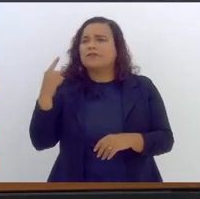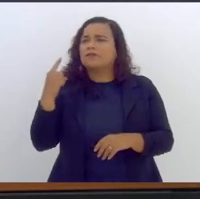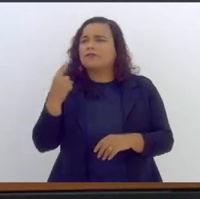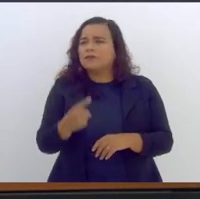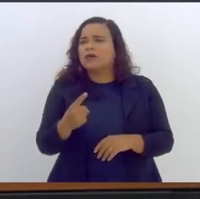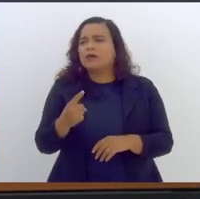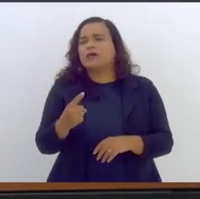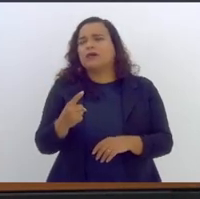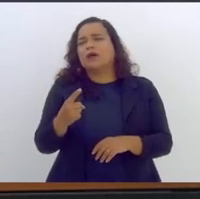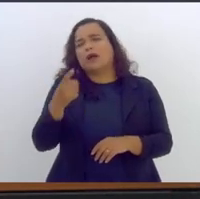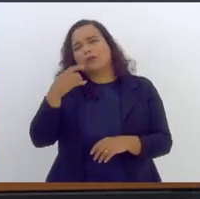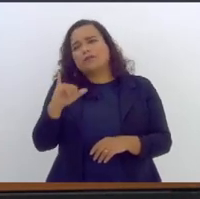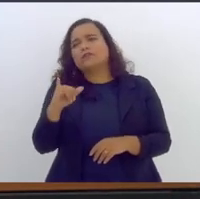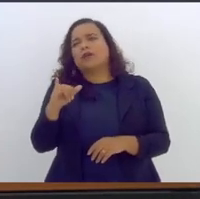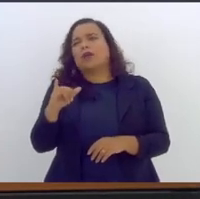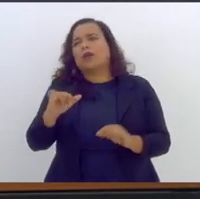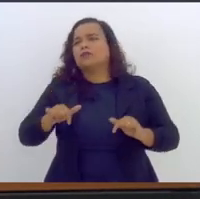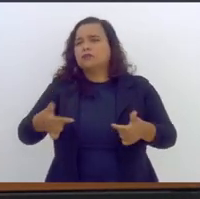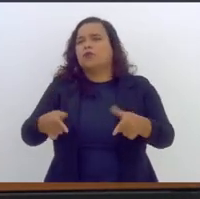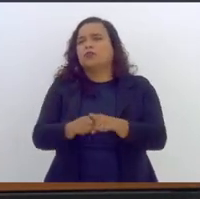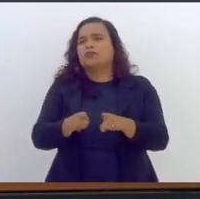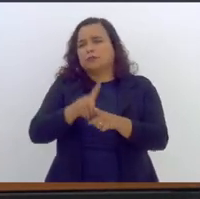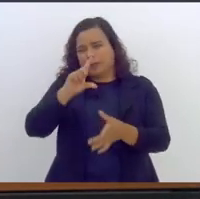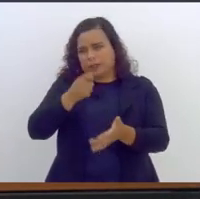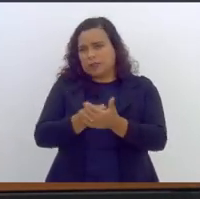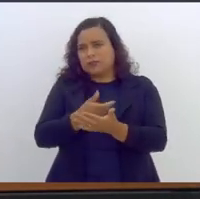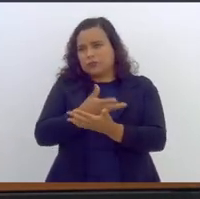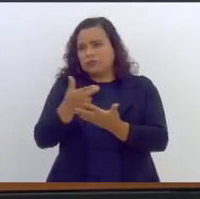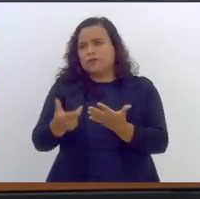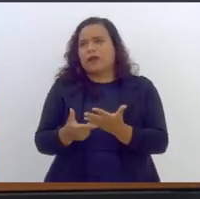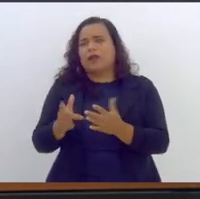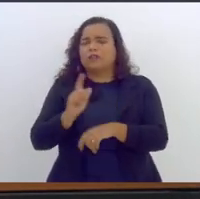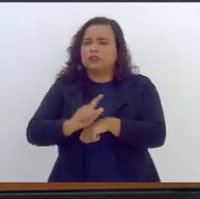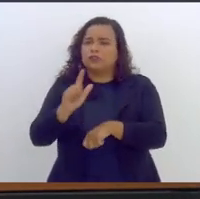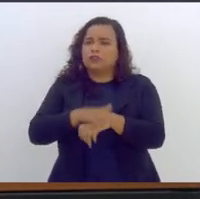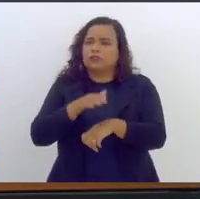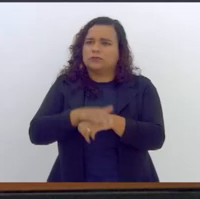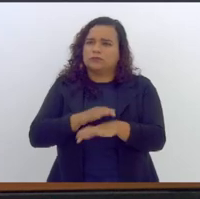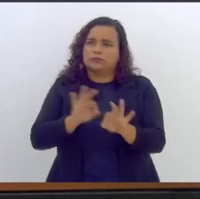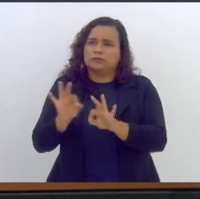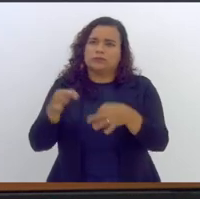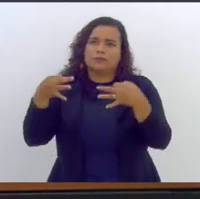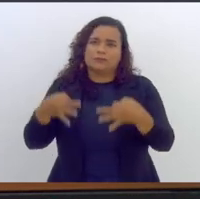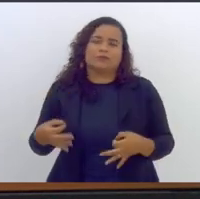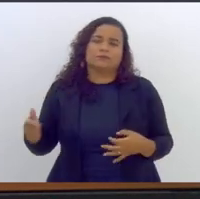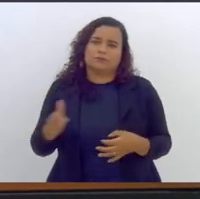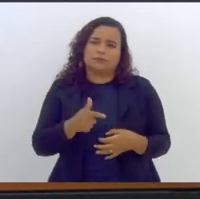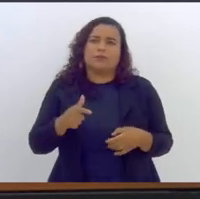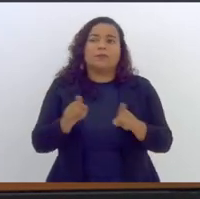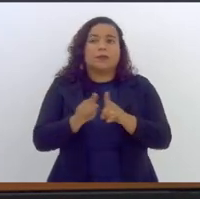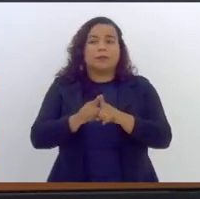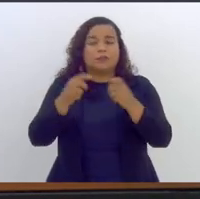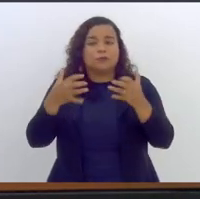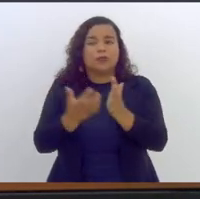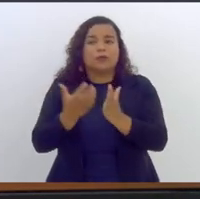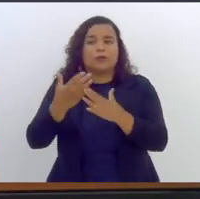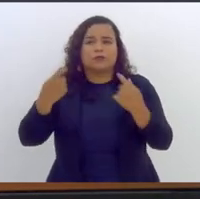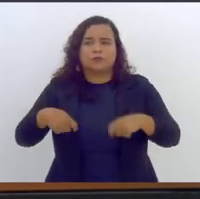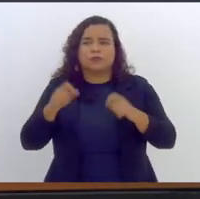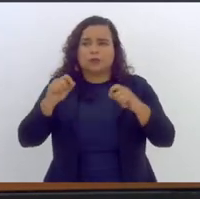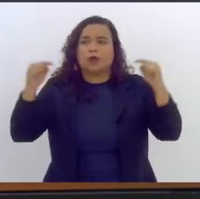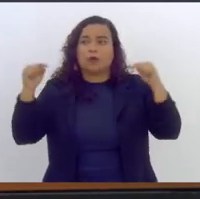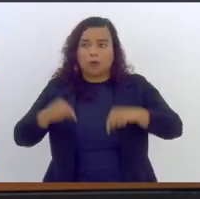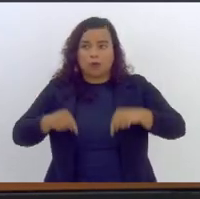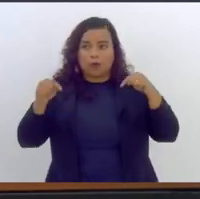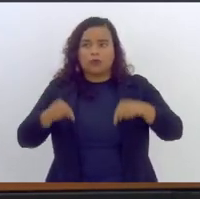atitudes ou por decisões que não foram bem bem ingeridas eu preciso também destacar aqui que atualmente eu não